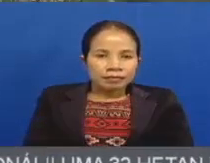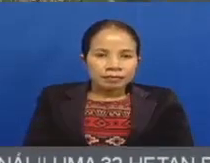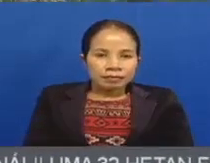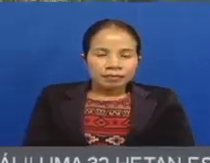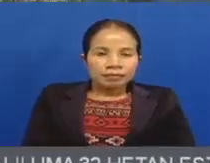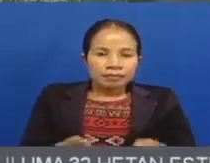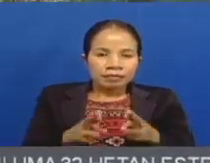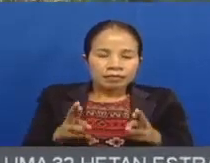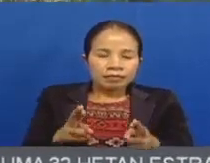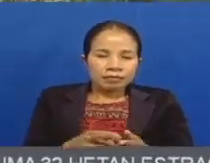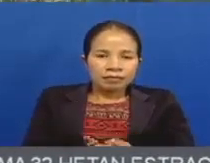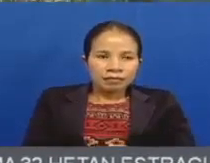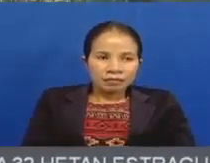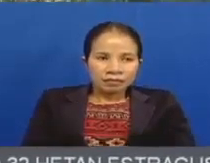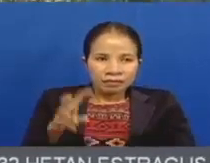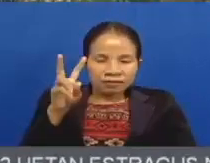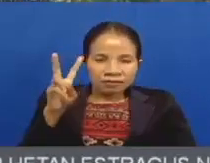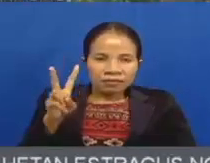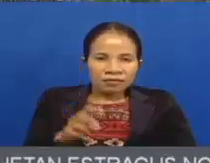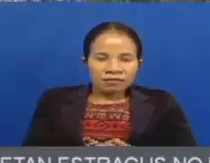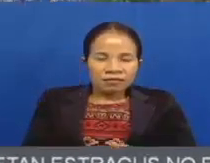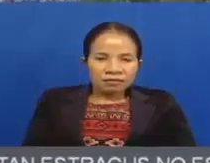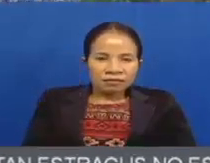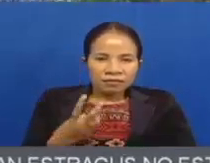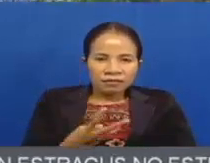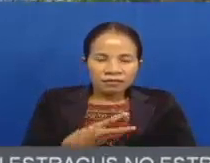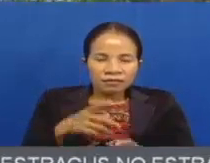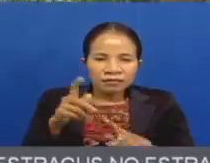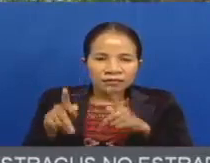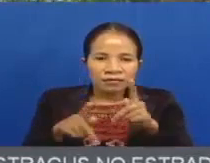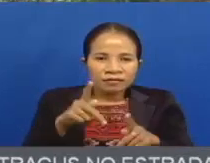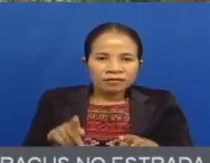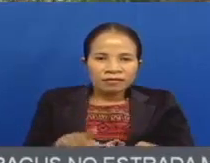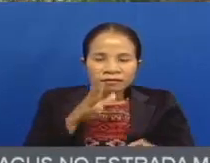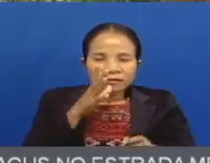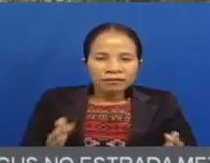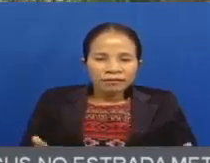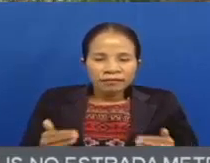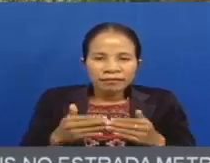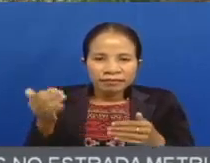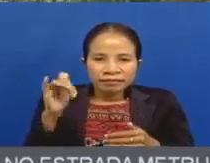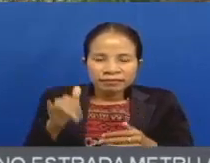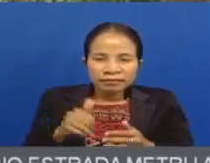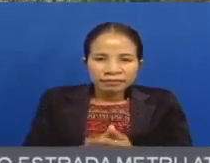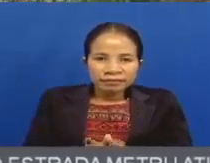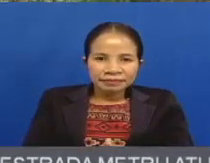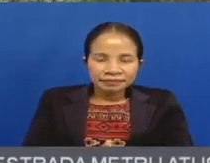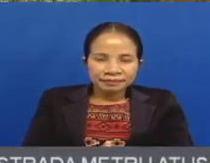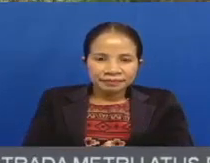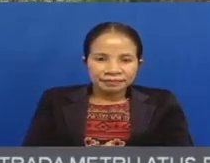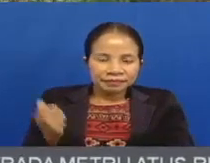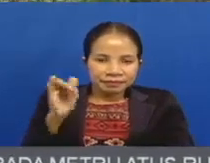Mota ida lahoria, mota ida demakane, tamba amine kumundadi ina nisin rua sira, kandu